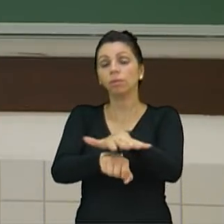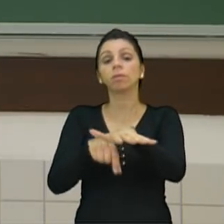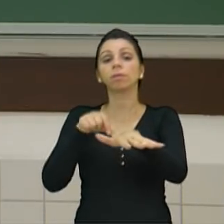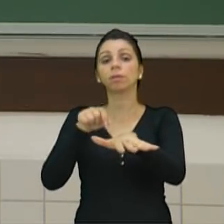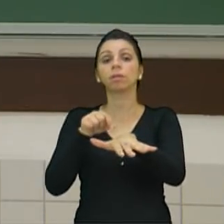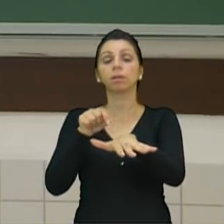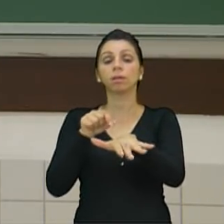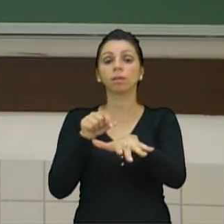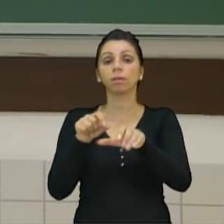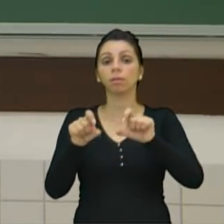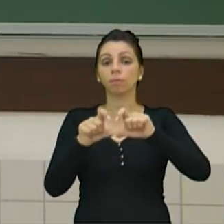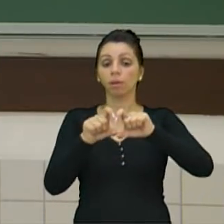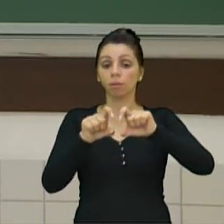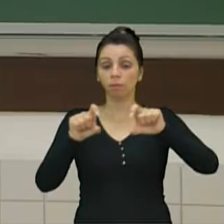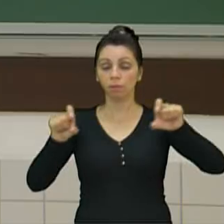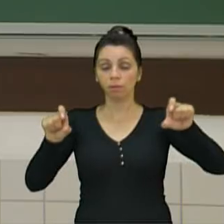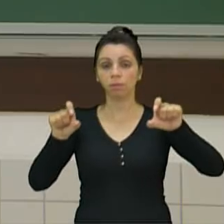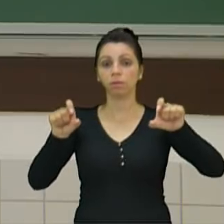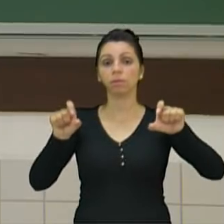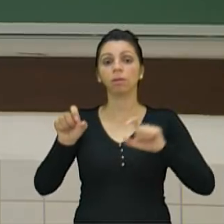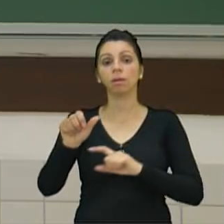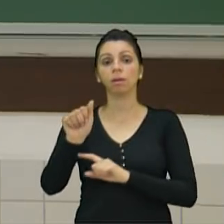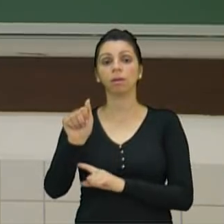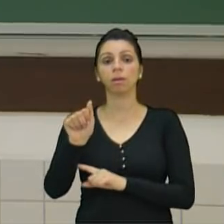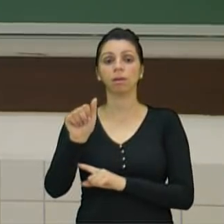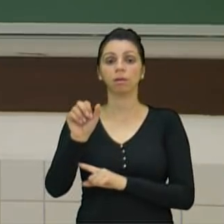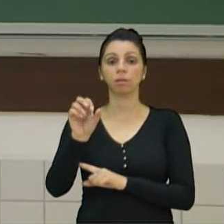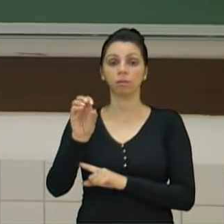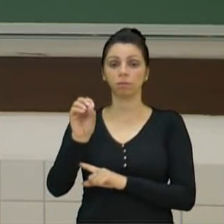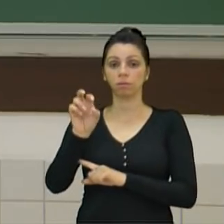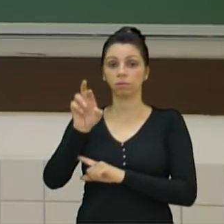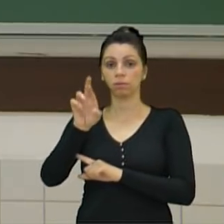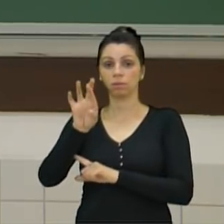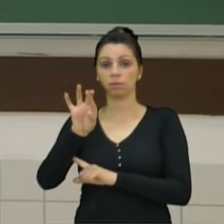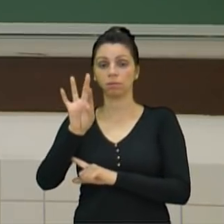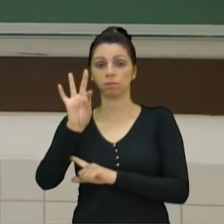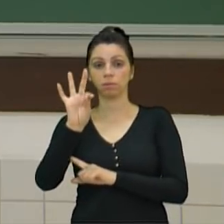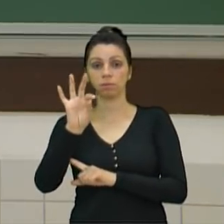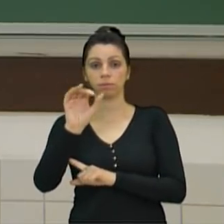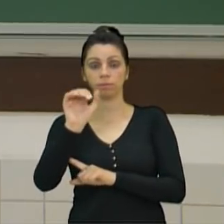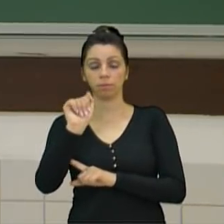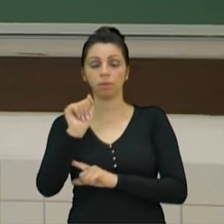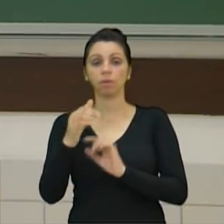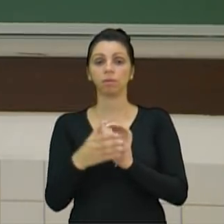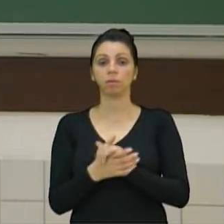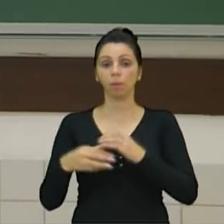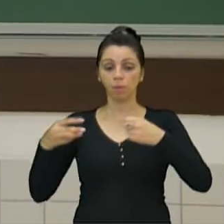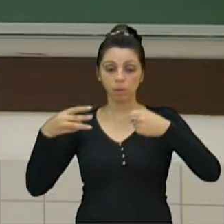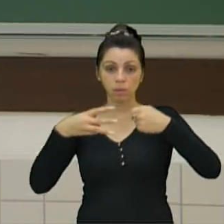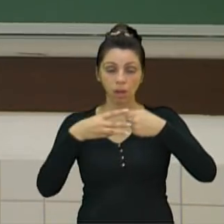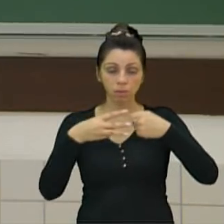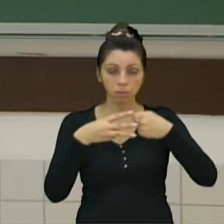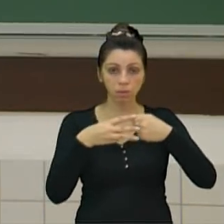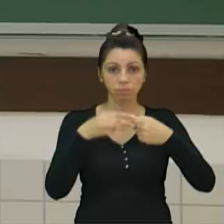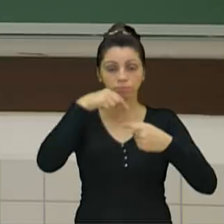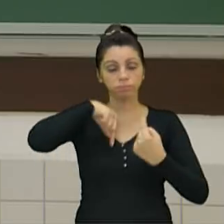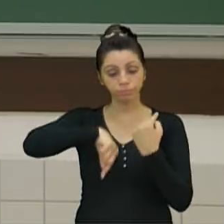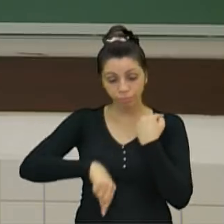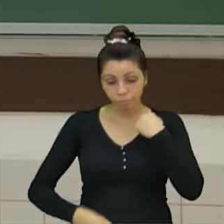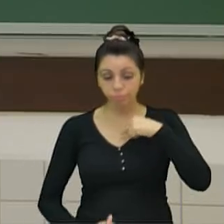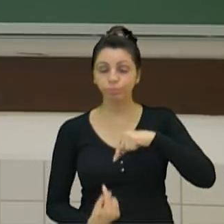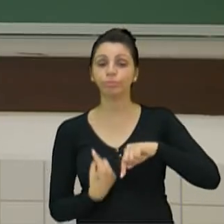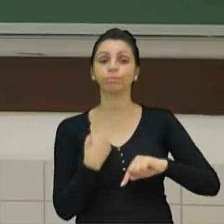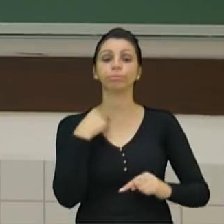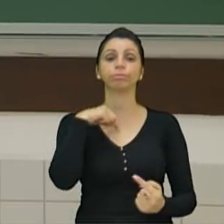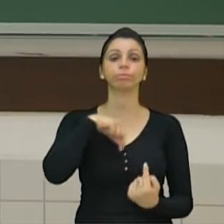Ele vai sendo distribuído, ele vai levando às células, né? A todas as células o oxigênio. E aí